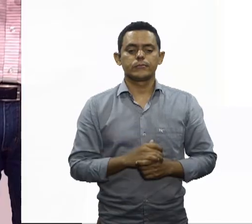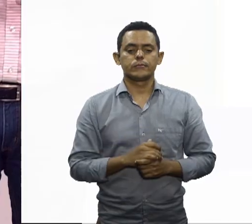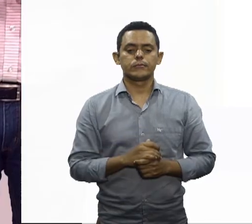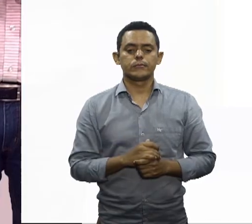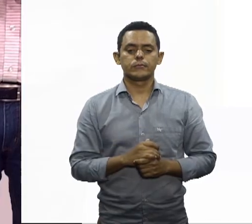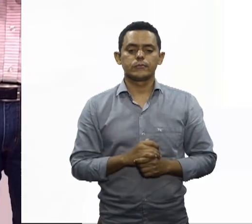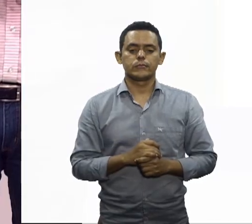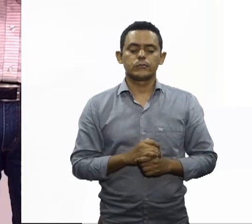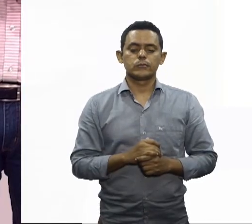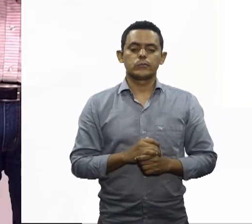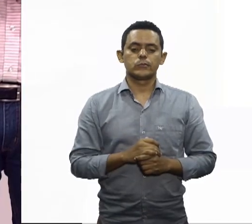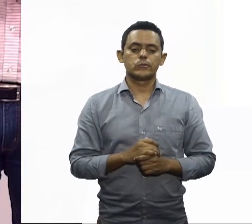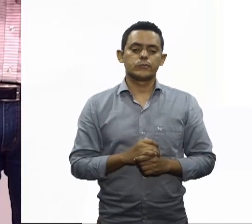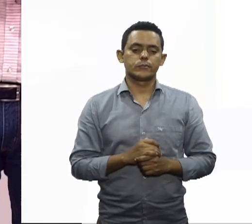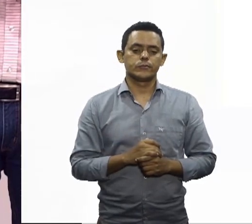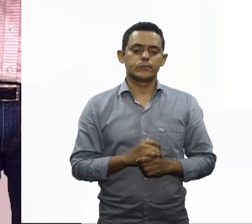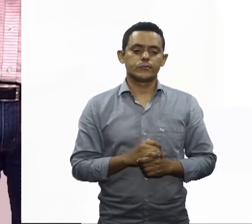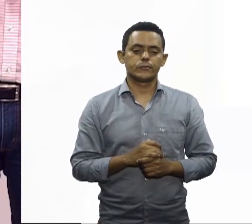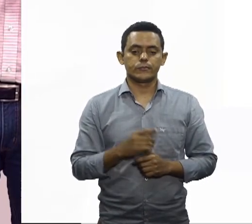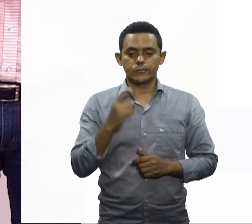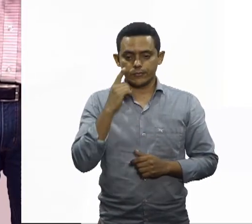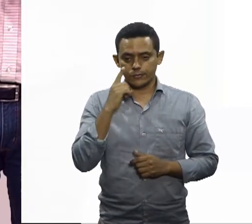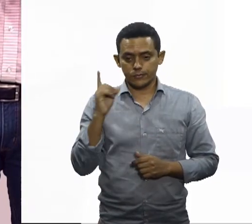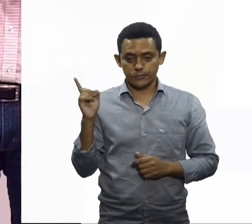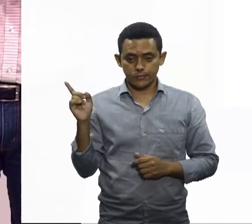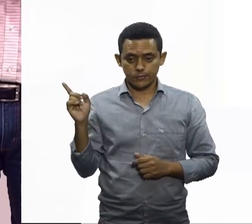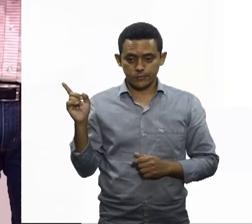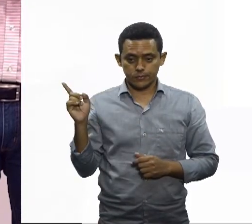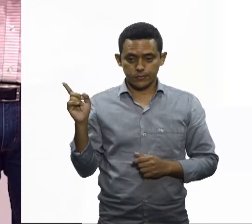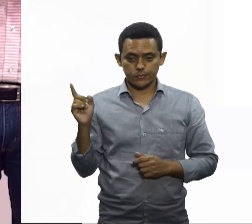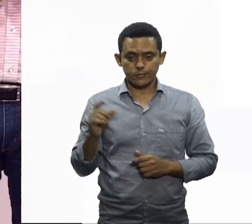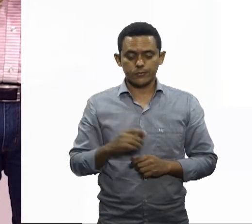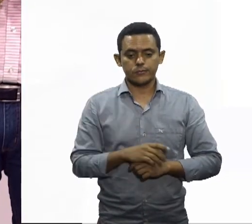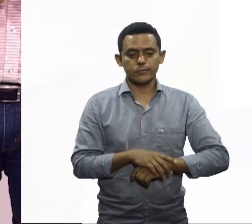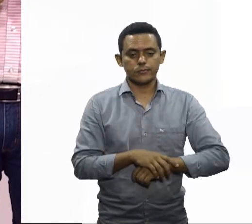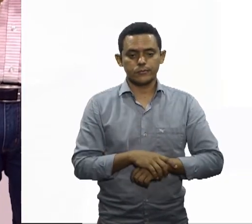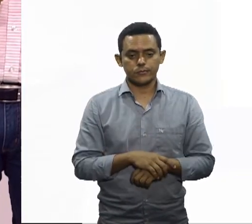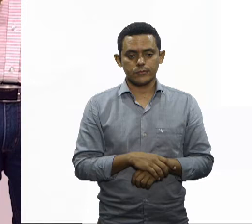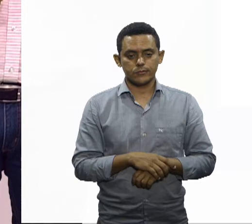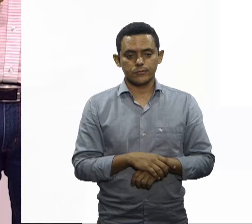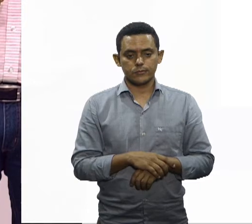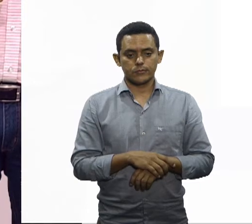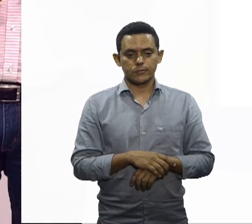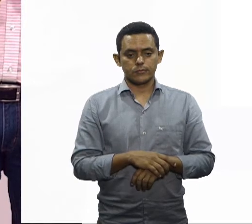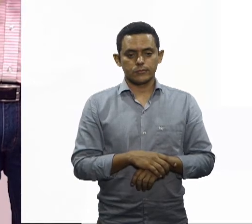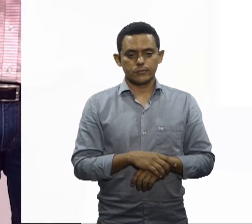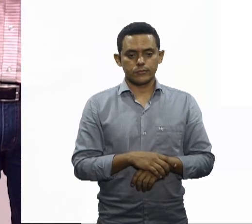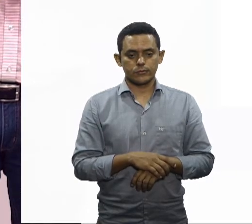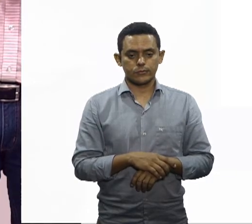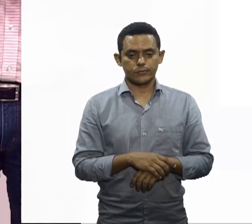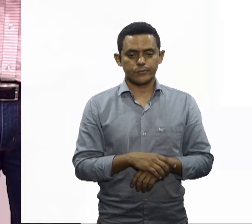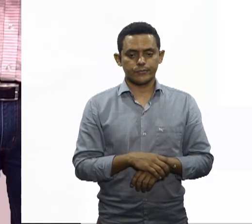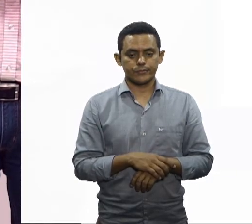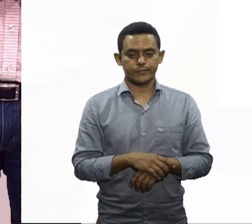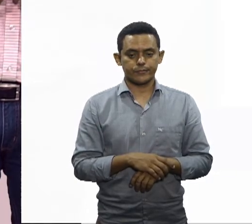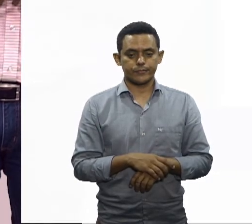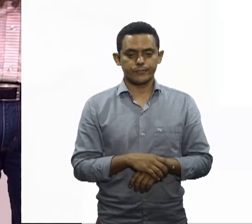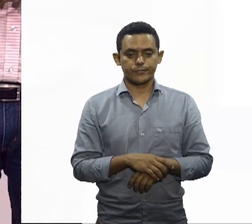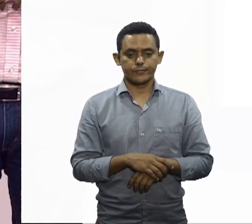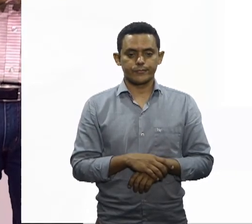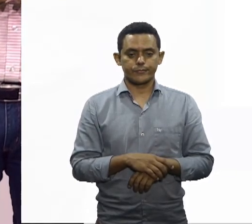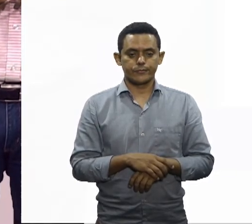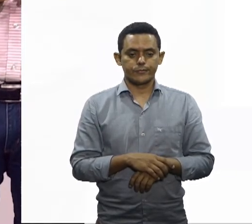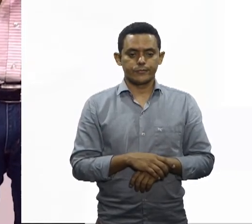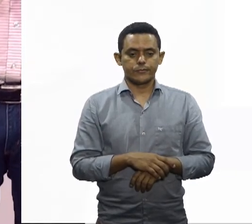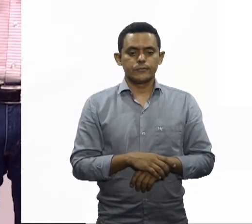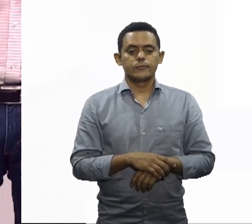a esquerda. Então, lá, andei uma casa, ficou entre 3 e o 2. Andei mais uma casa, ficou entre 2 e o 3. E vou andar